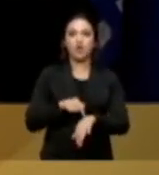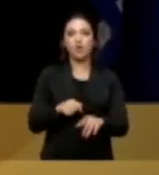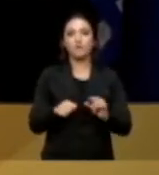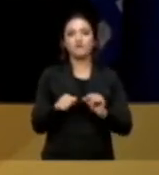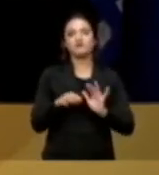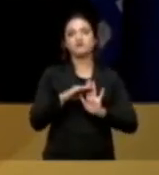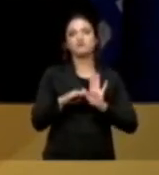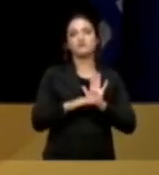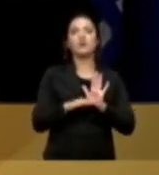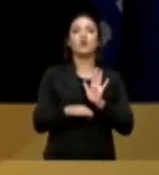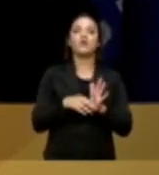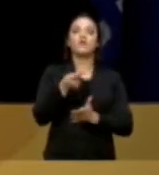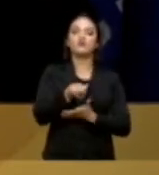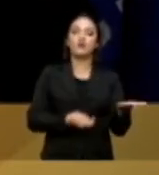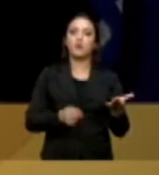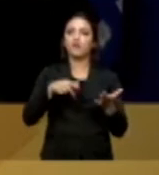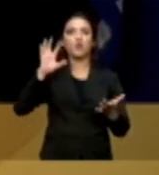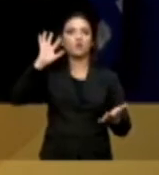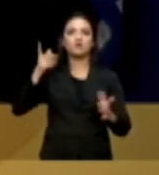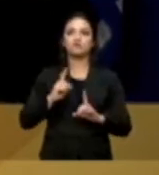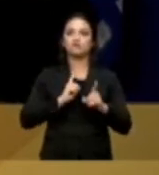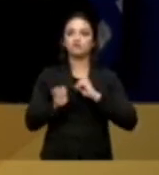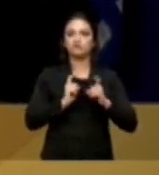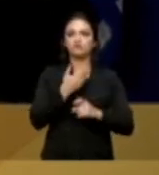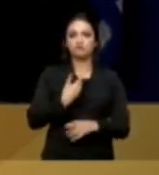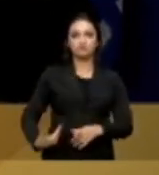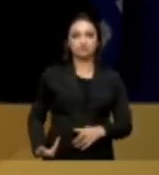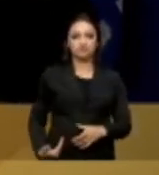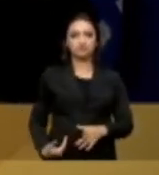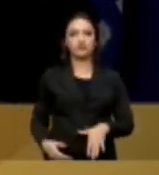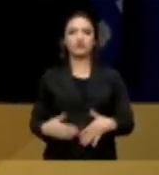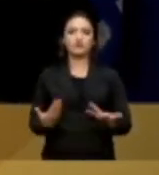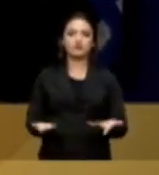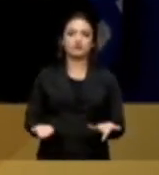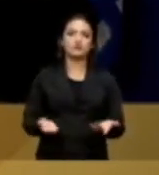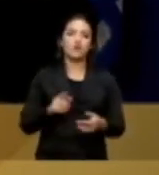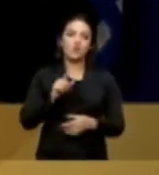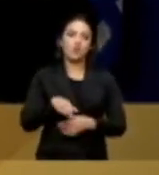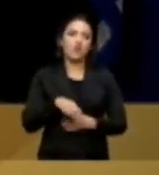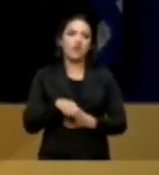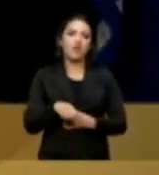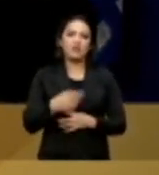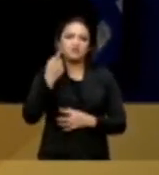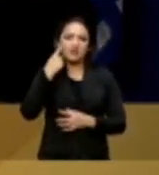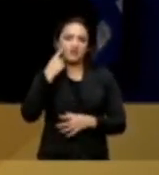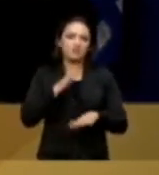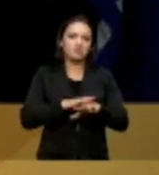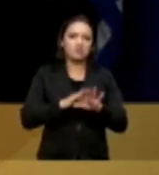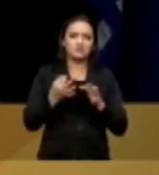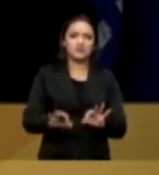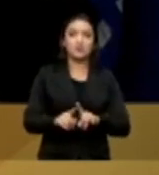decisão da administração, pautada na conveniência e oportunidade, sendo possível conciliar o juízo discricionário com a proteção à